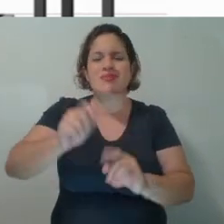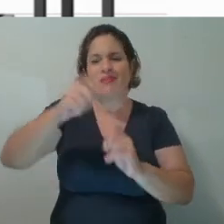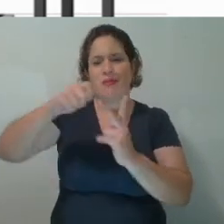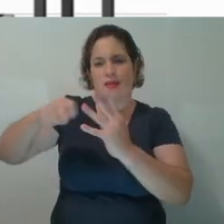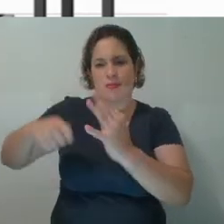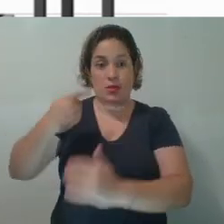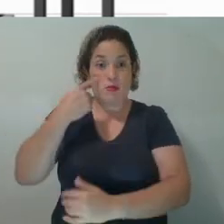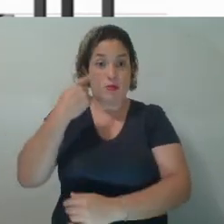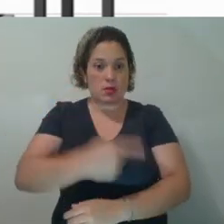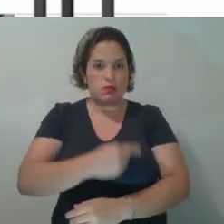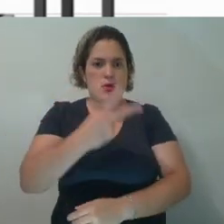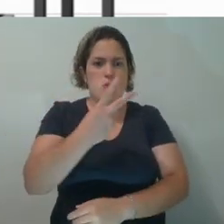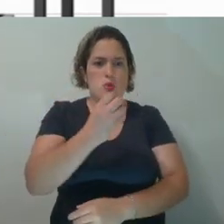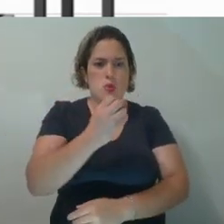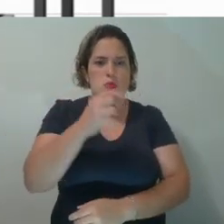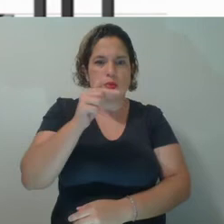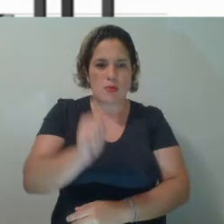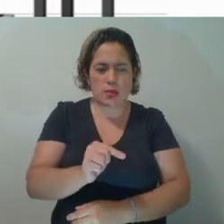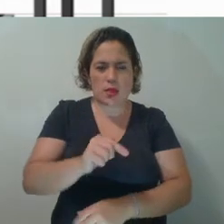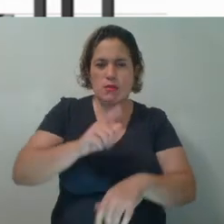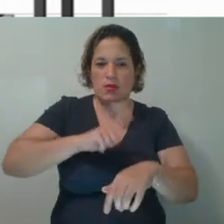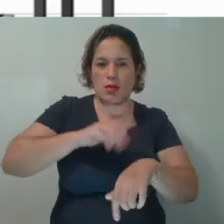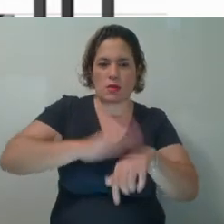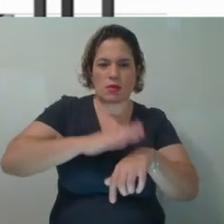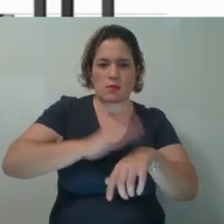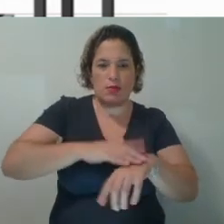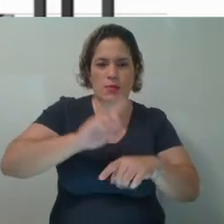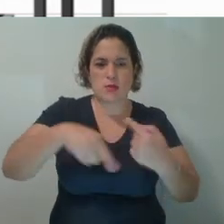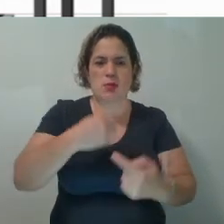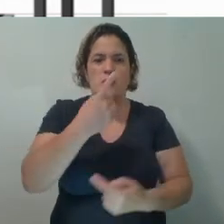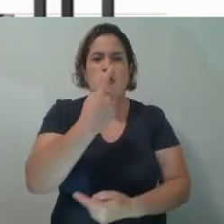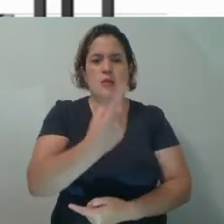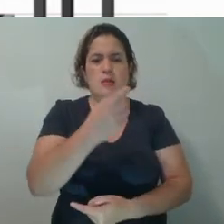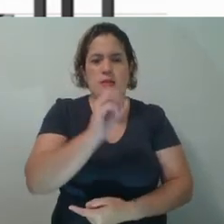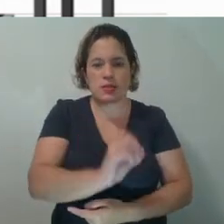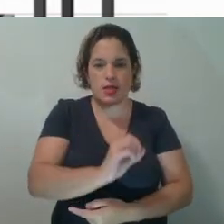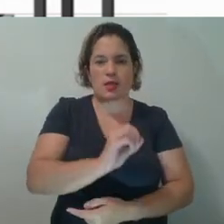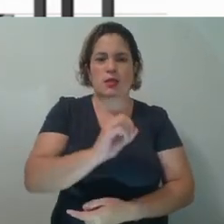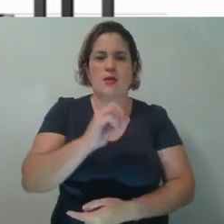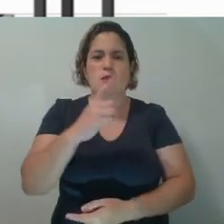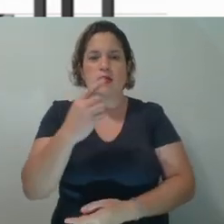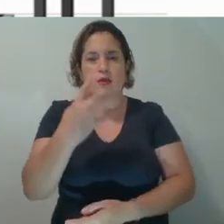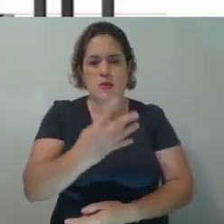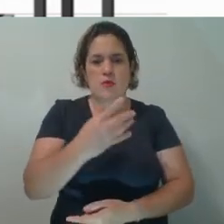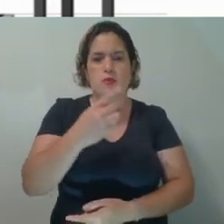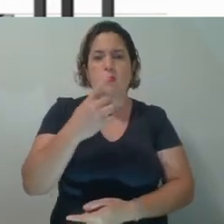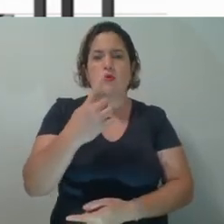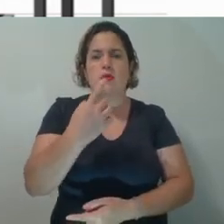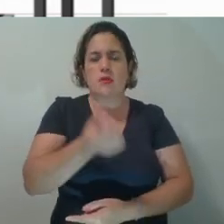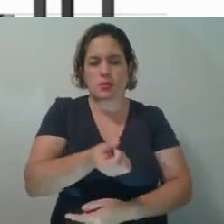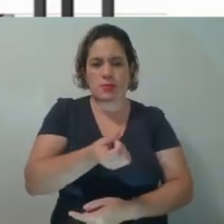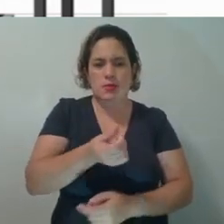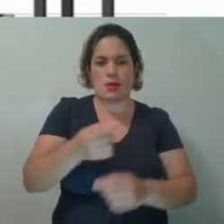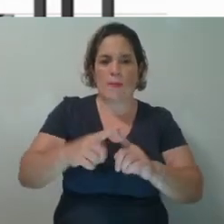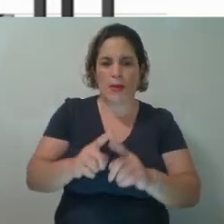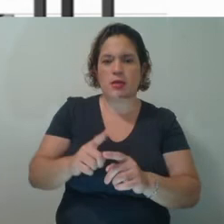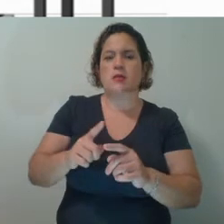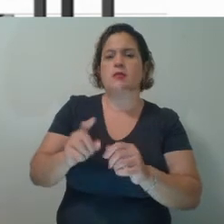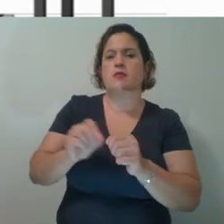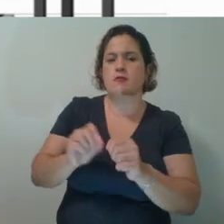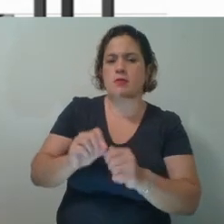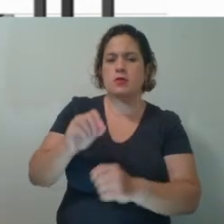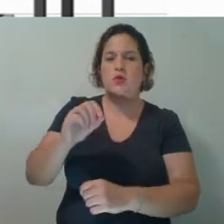pode ver que o ano de 2007 foi o que teve mais destaque, depois o ano de 2010, 2014 e 2016. Os anos